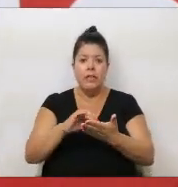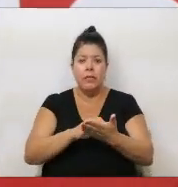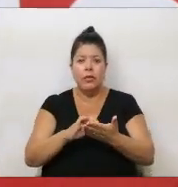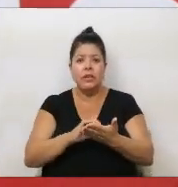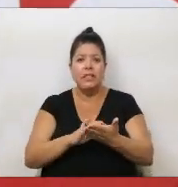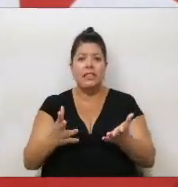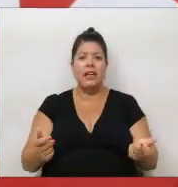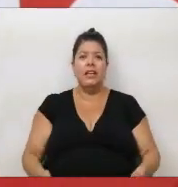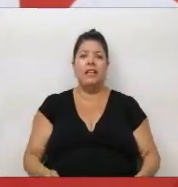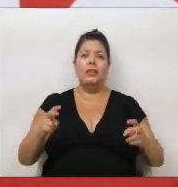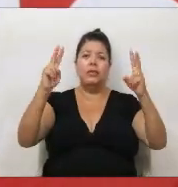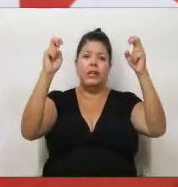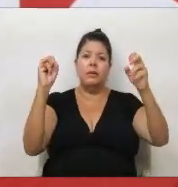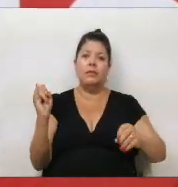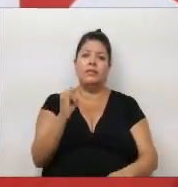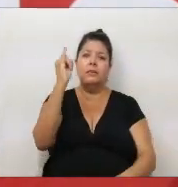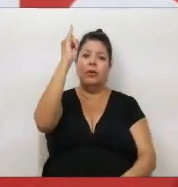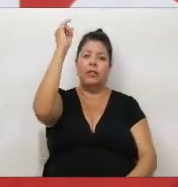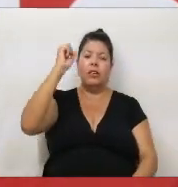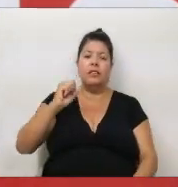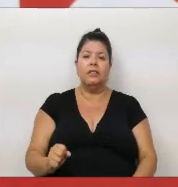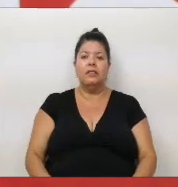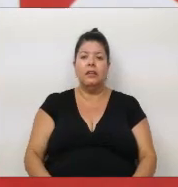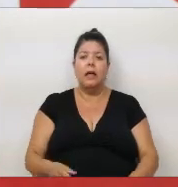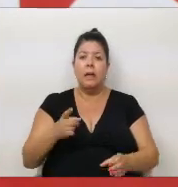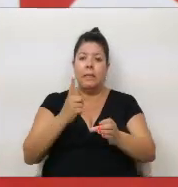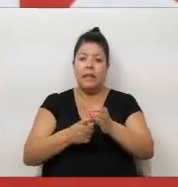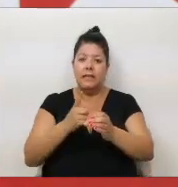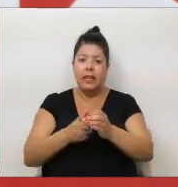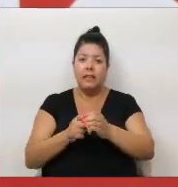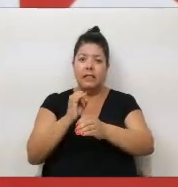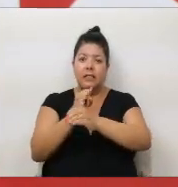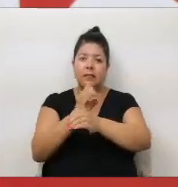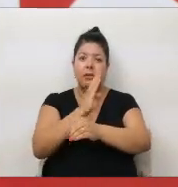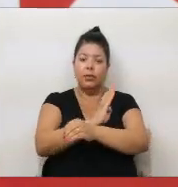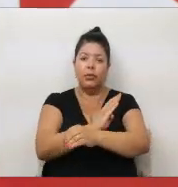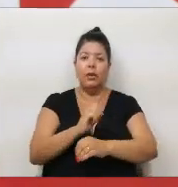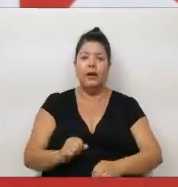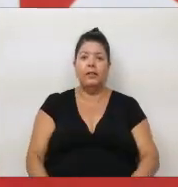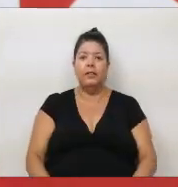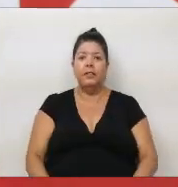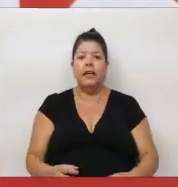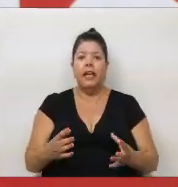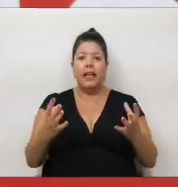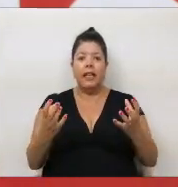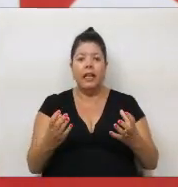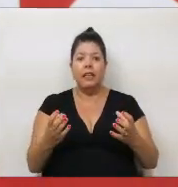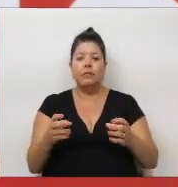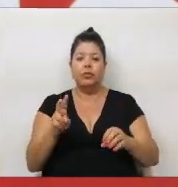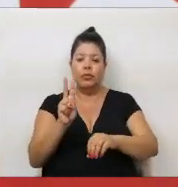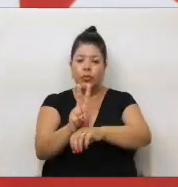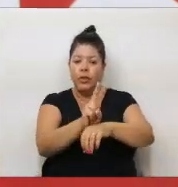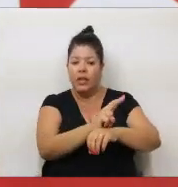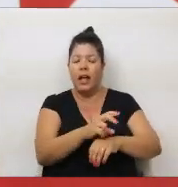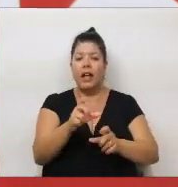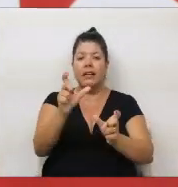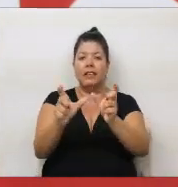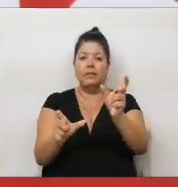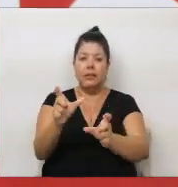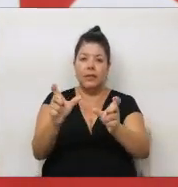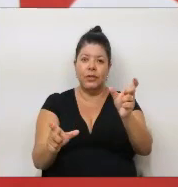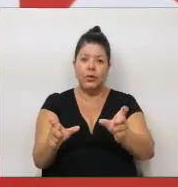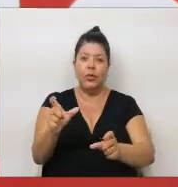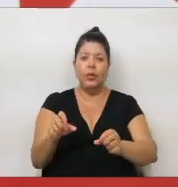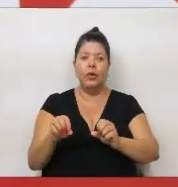todos os temas importantes, relevantes para a cidade de Imbituba. Nós queremos cuidar das pessoas tratando muito bem